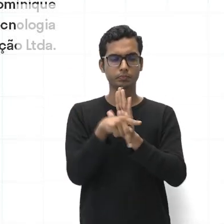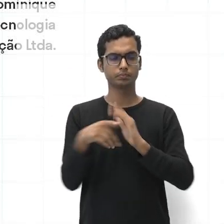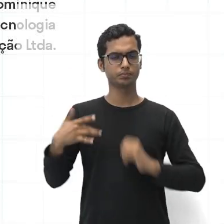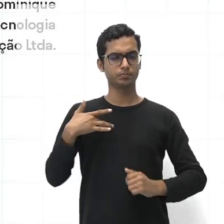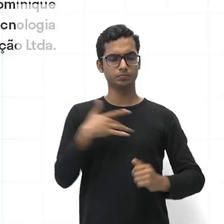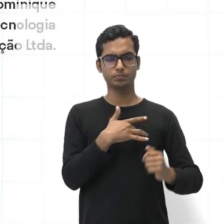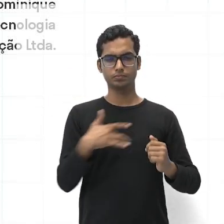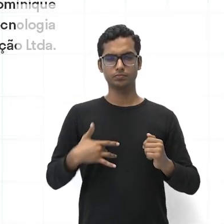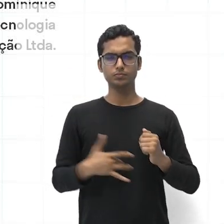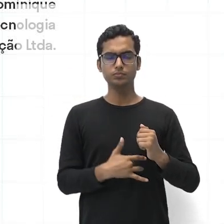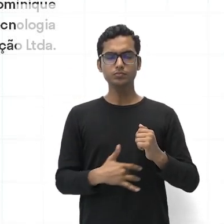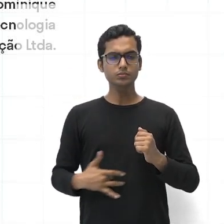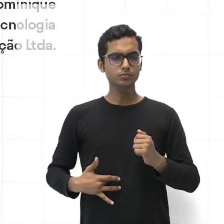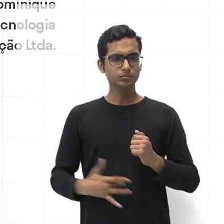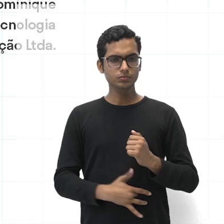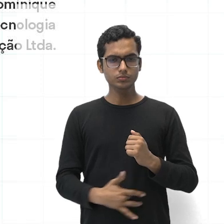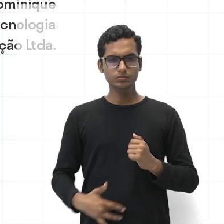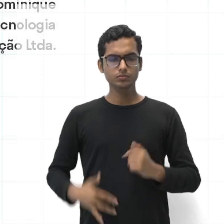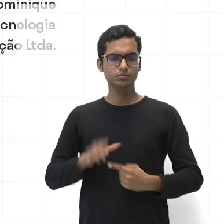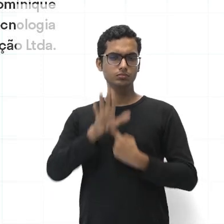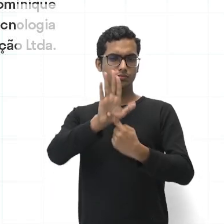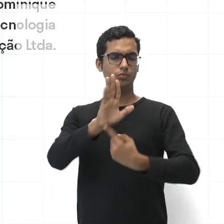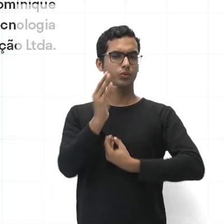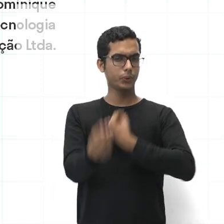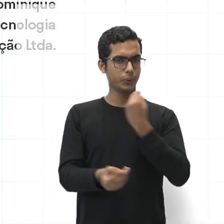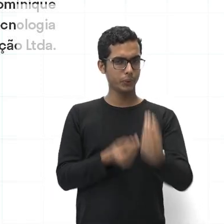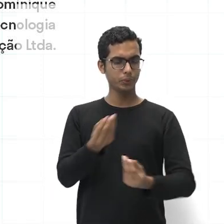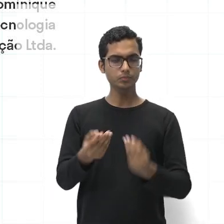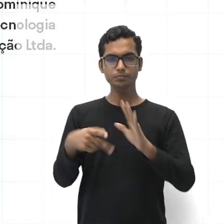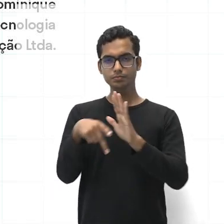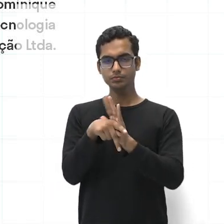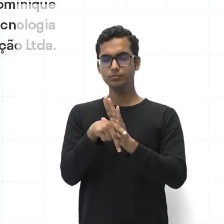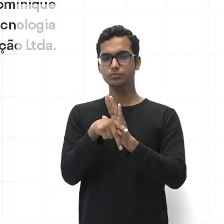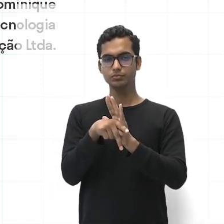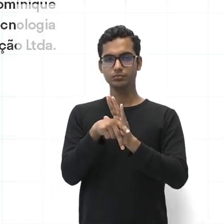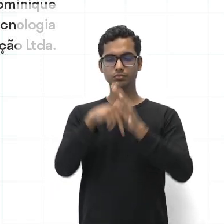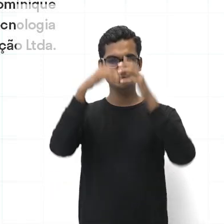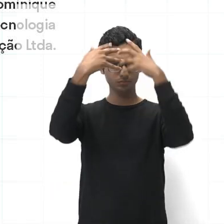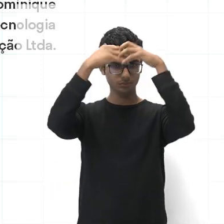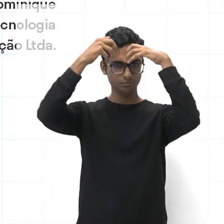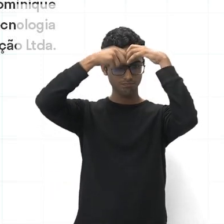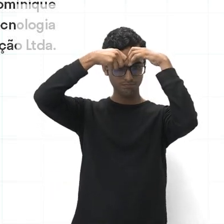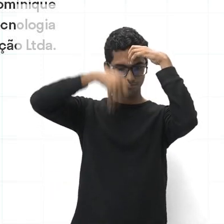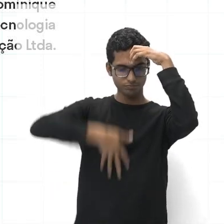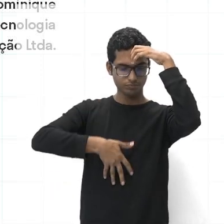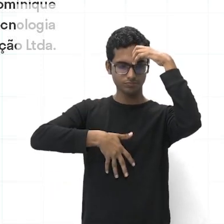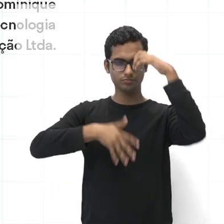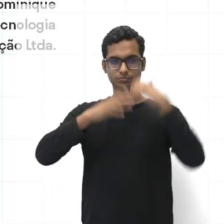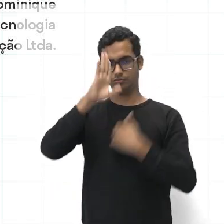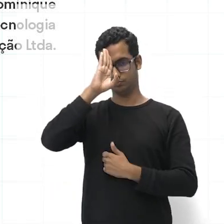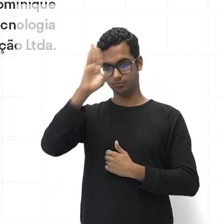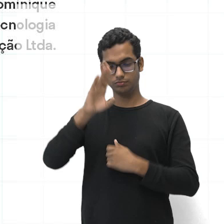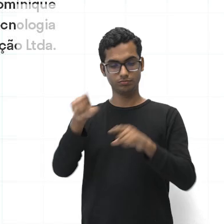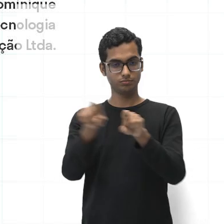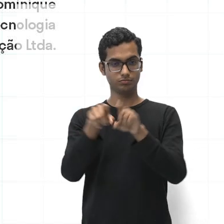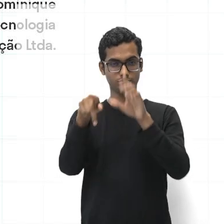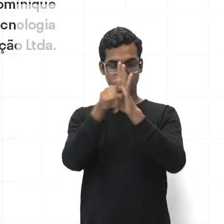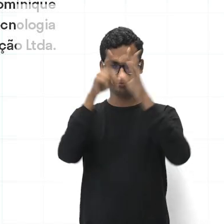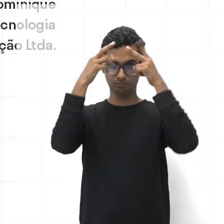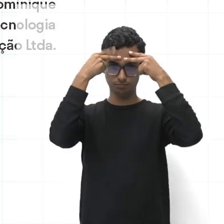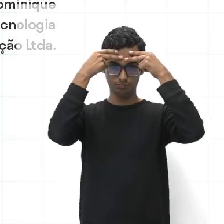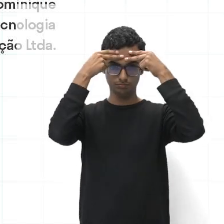dos sentidos são, então, transmitidas ao sistema nervoso central por meio de